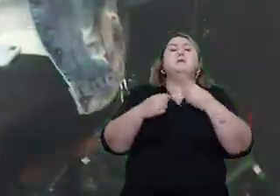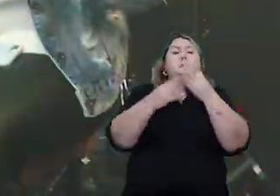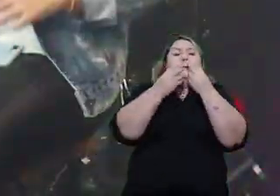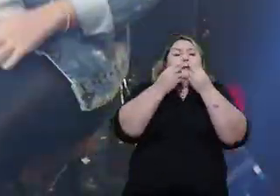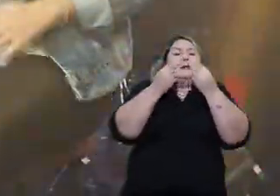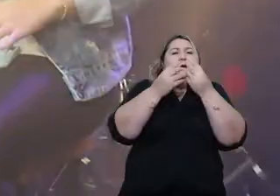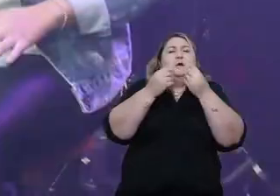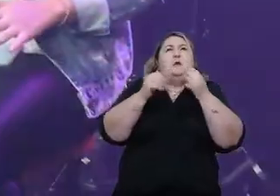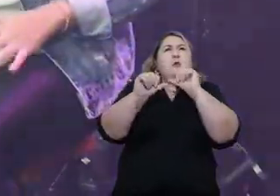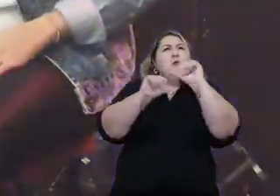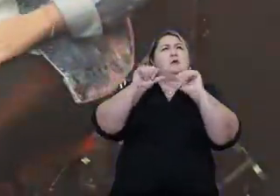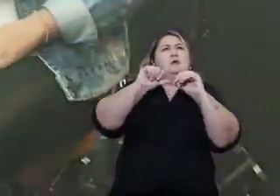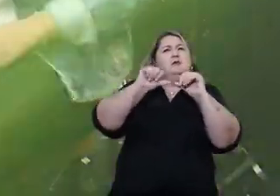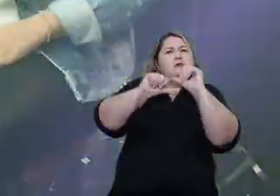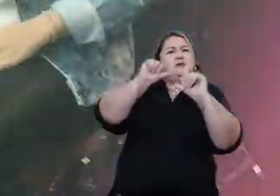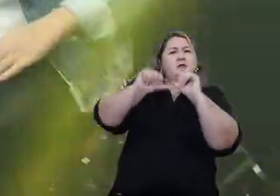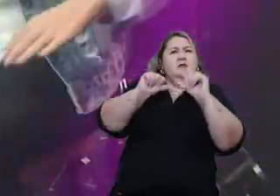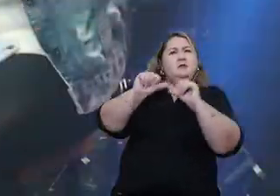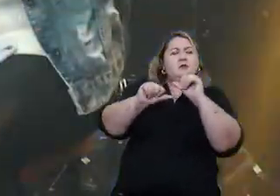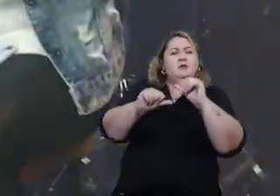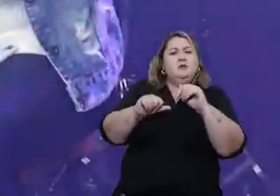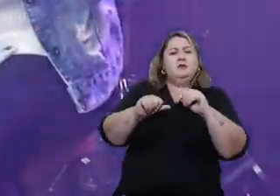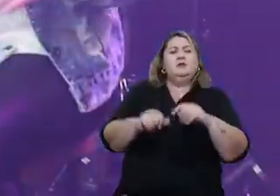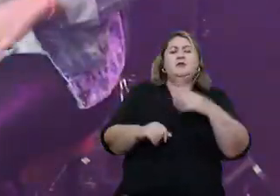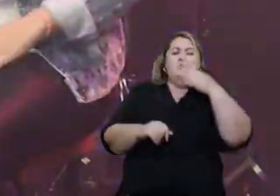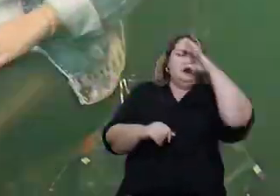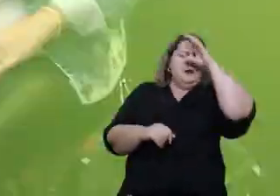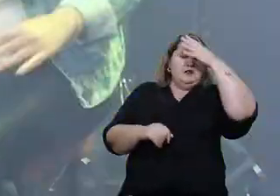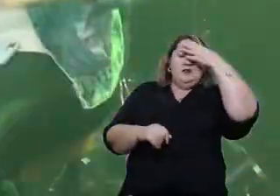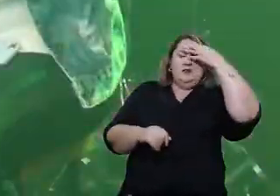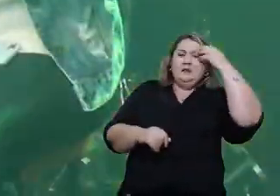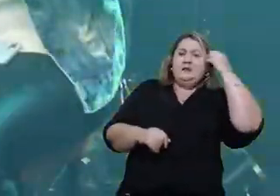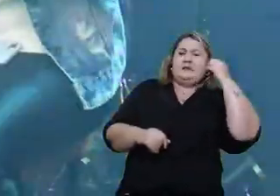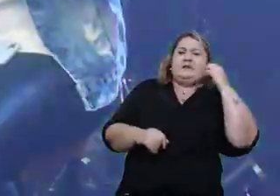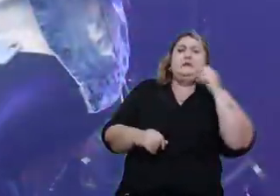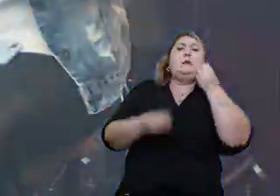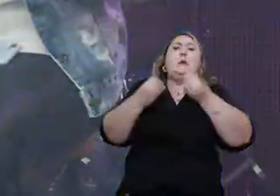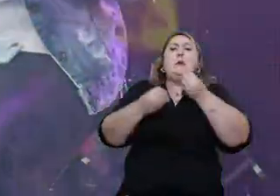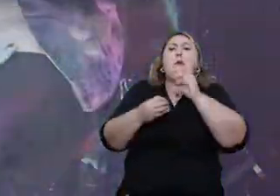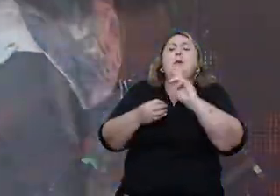girou, girou, girou, rodou, rodou. Desaprendi a te chamar.